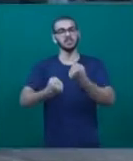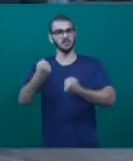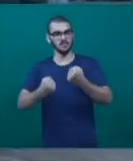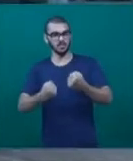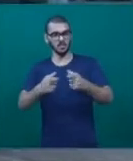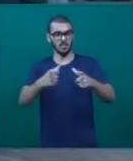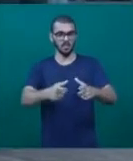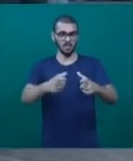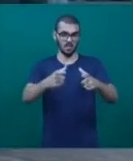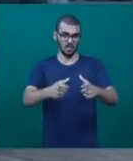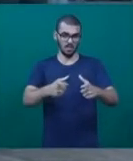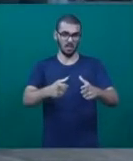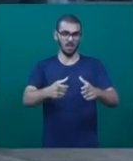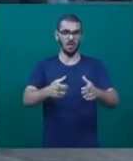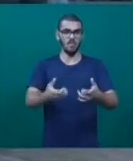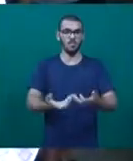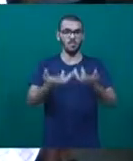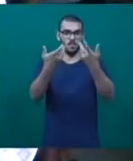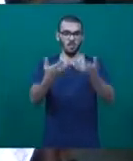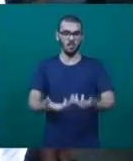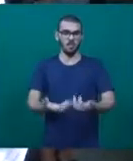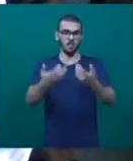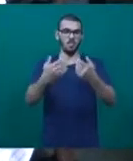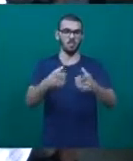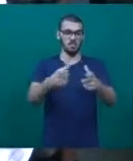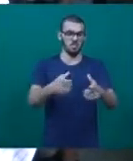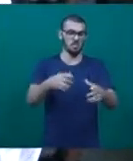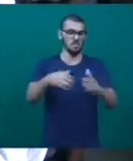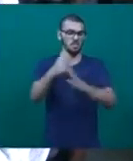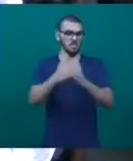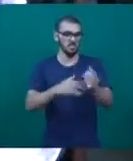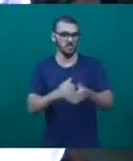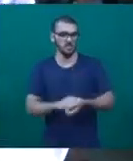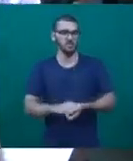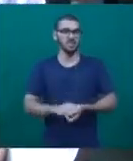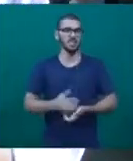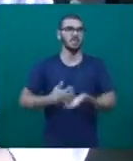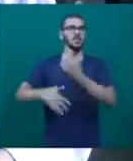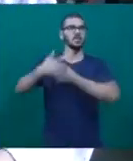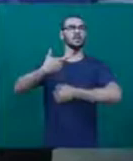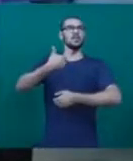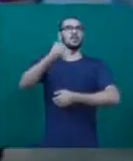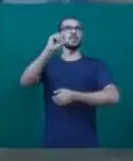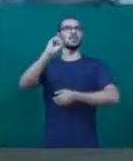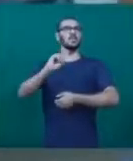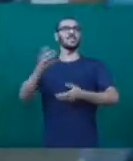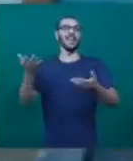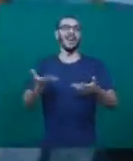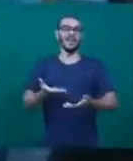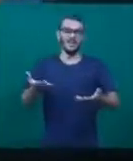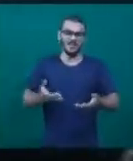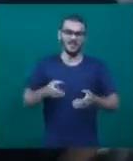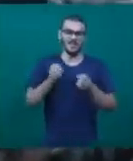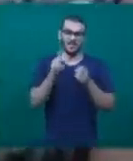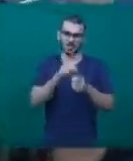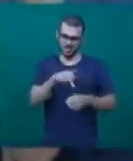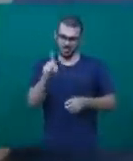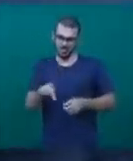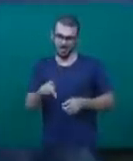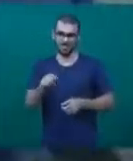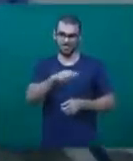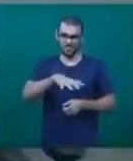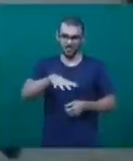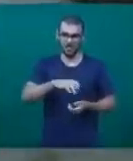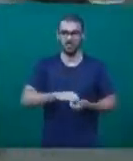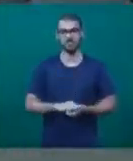Centro Profissionalizante do bairro Planalto. Kleberson, que foi aluno na década de 90, hoje é professor, ministra as aulas no local.